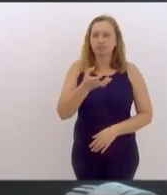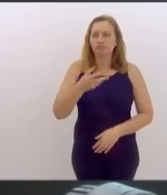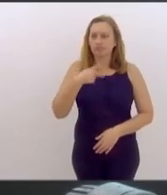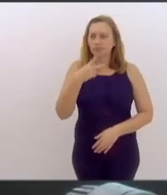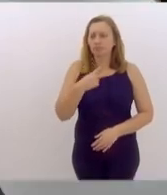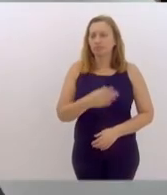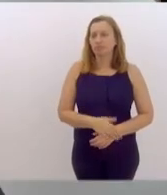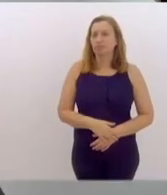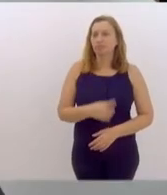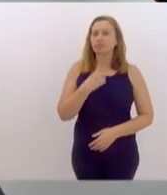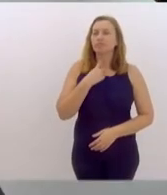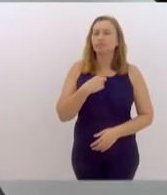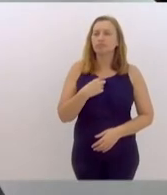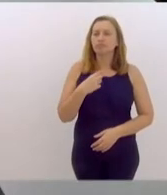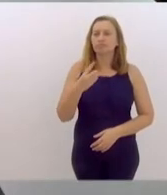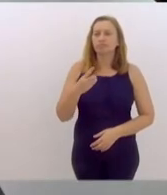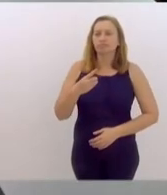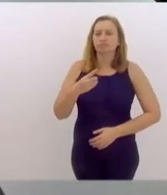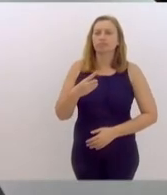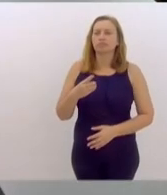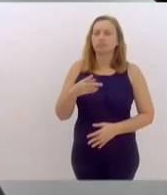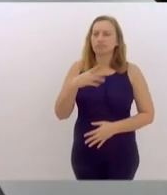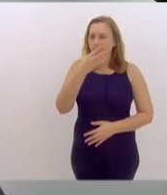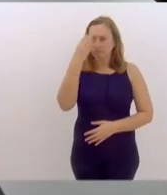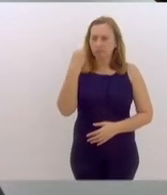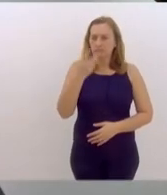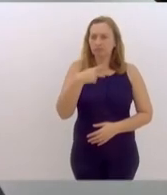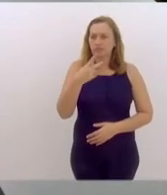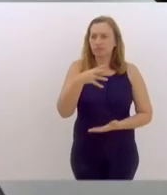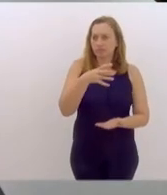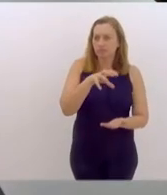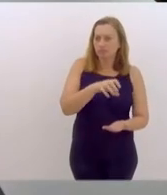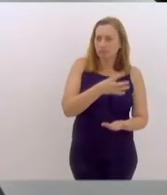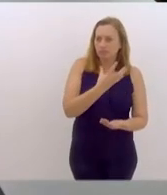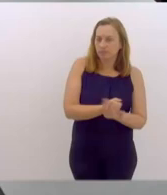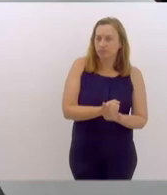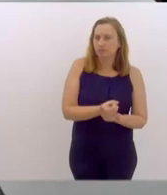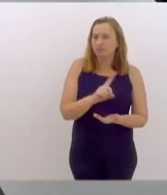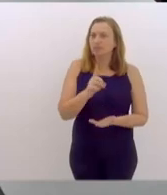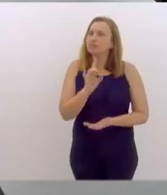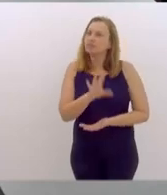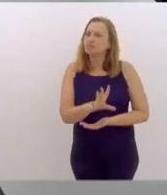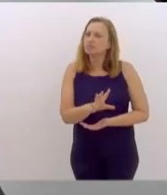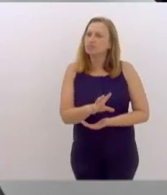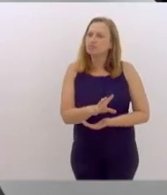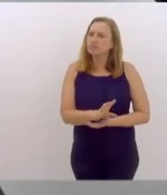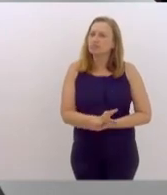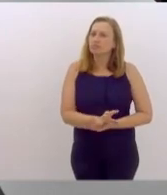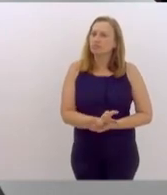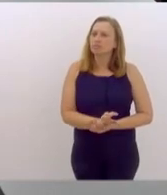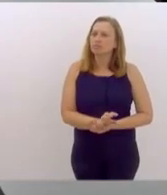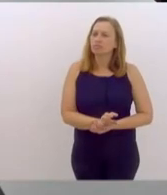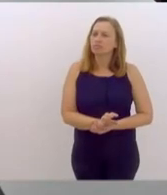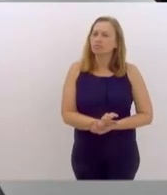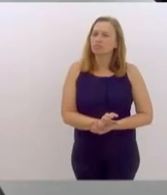palavra Eu desejo que falar que eu quero registrar que não só pela